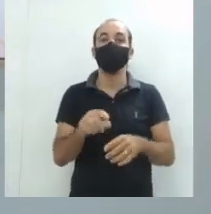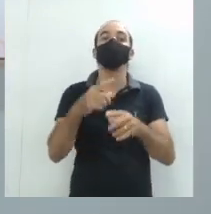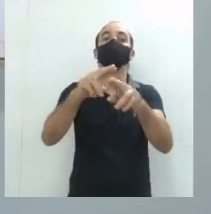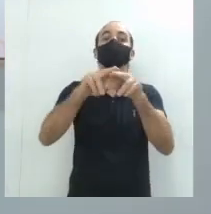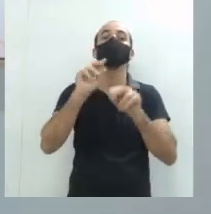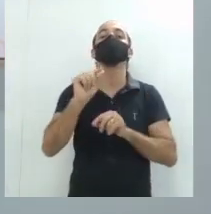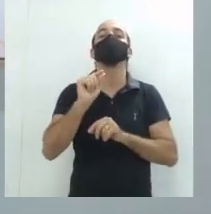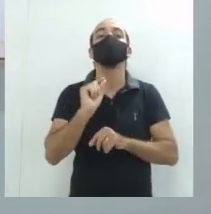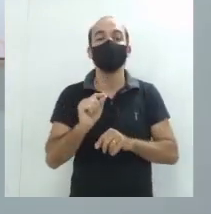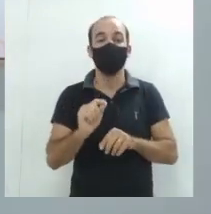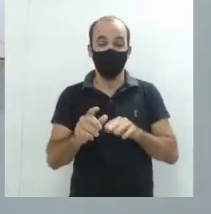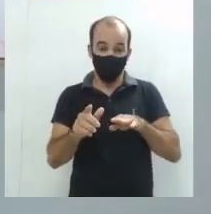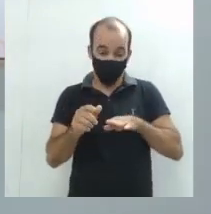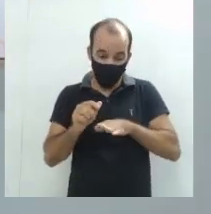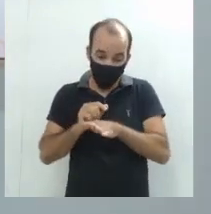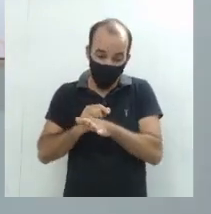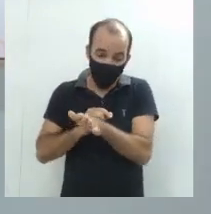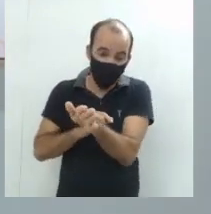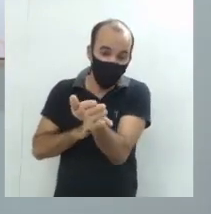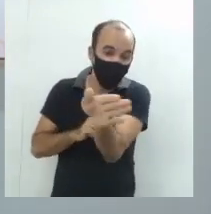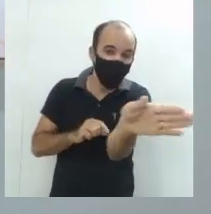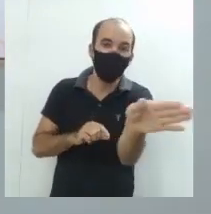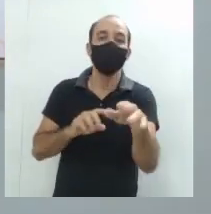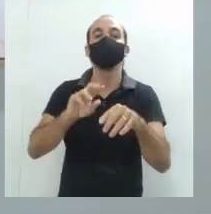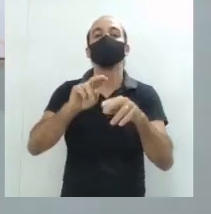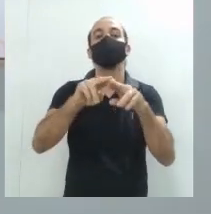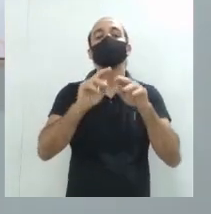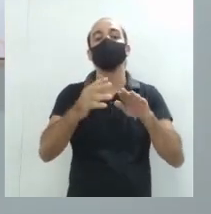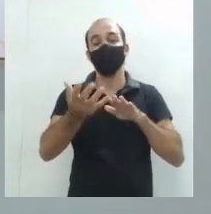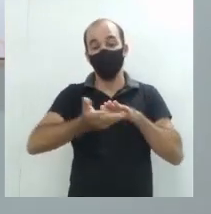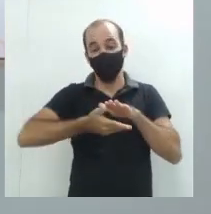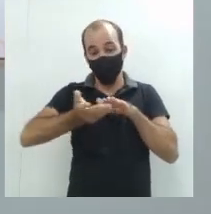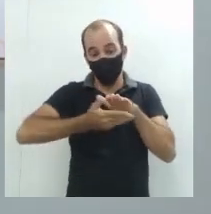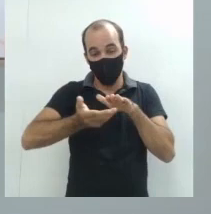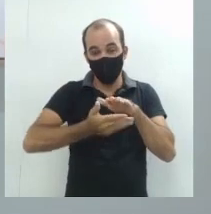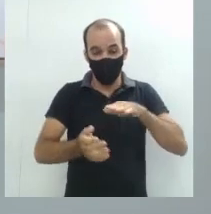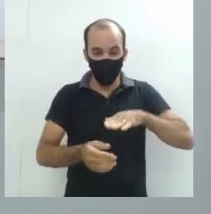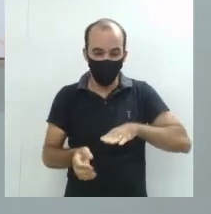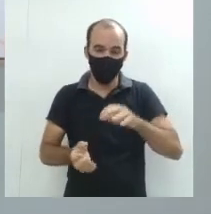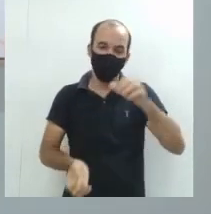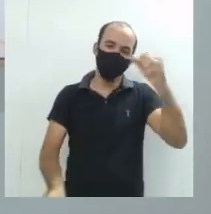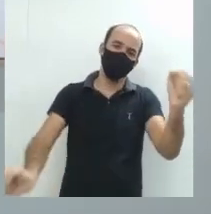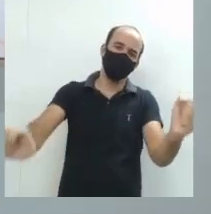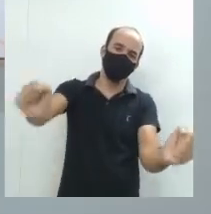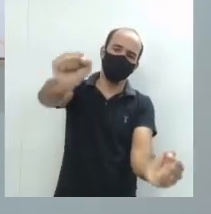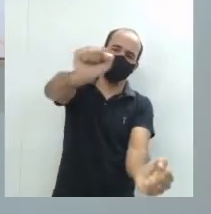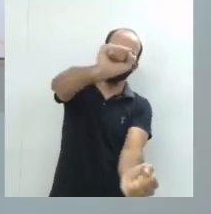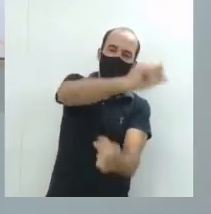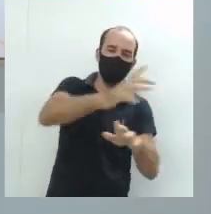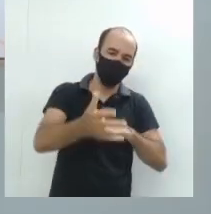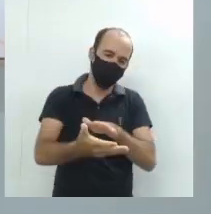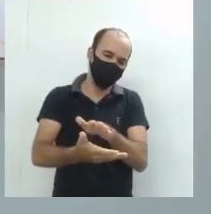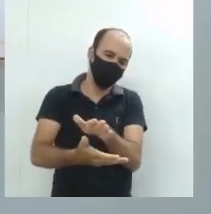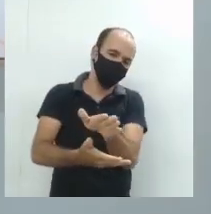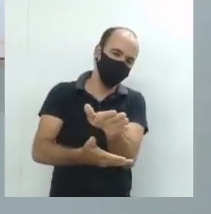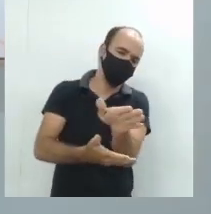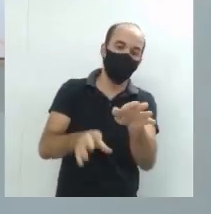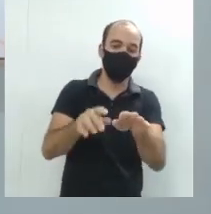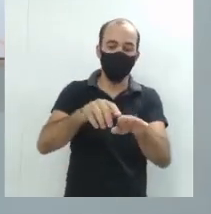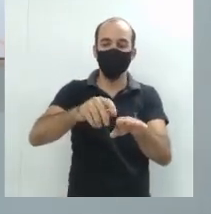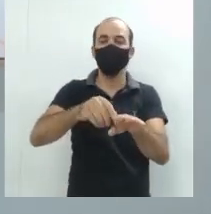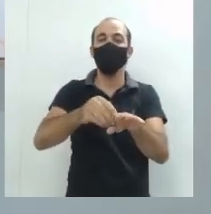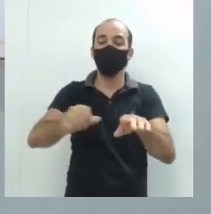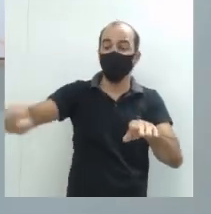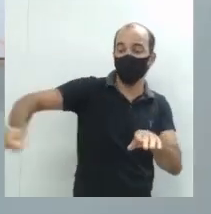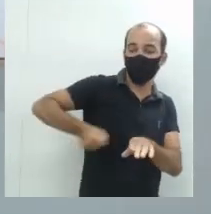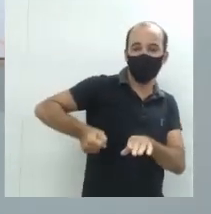foi o vetor velocidade. Se você for acusado disso, você vai dizer, peraí, não foi eu não, foi o vetor velocidade, foi a inércia de